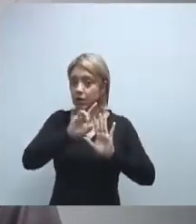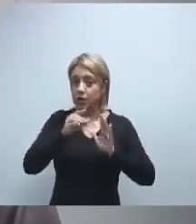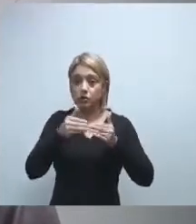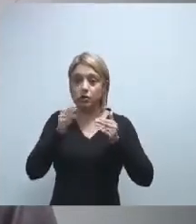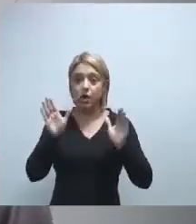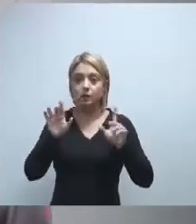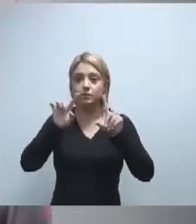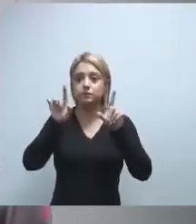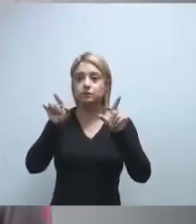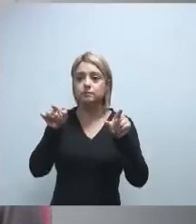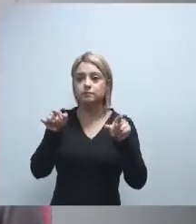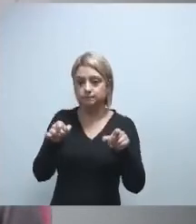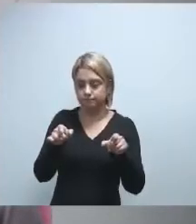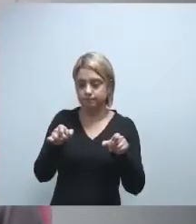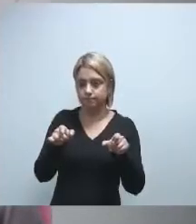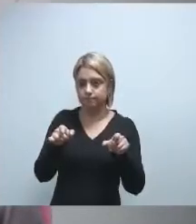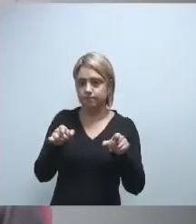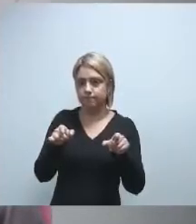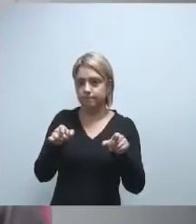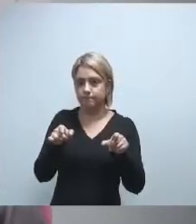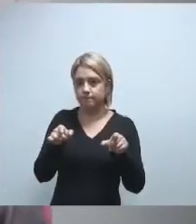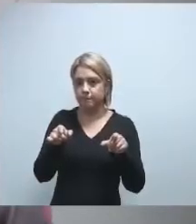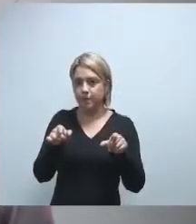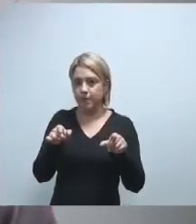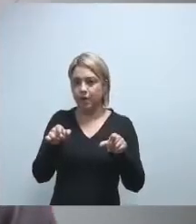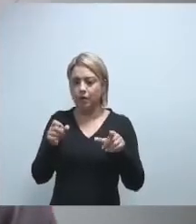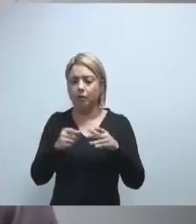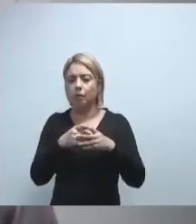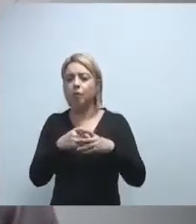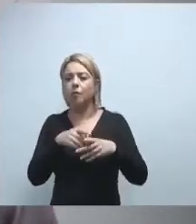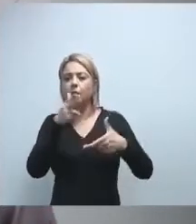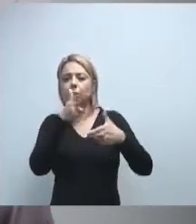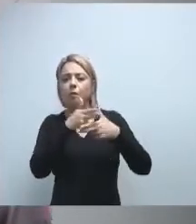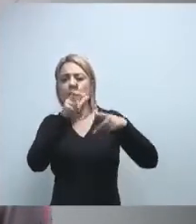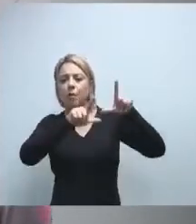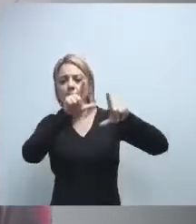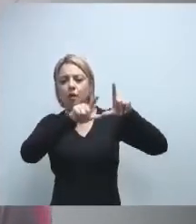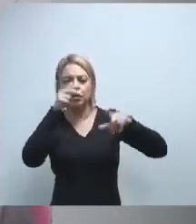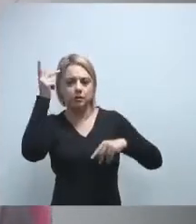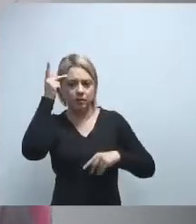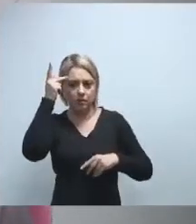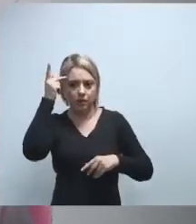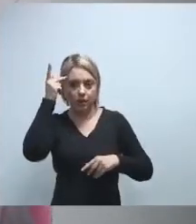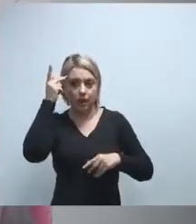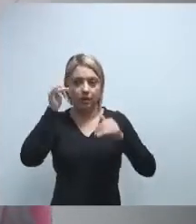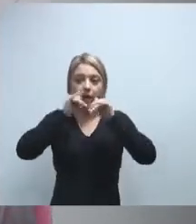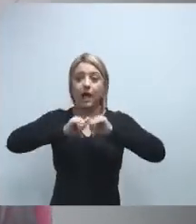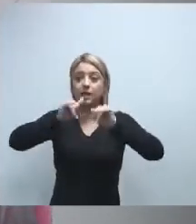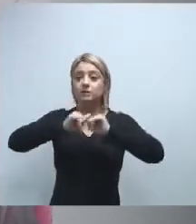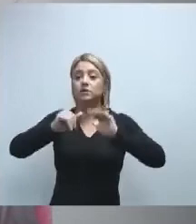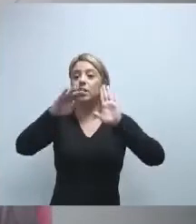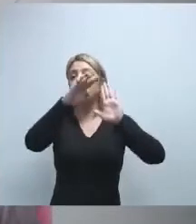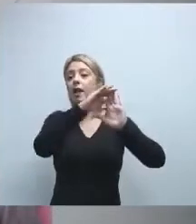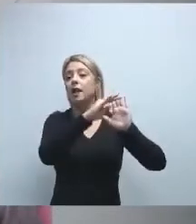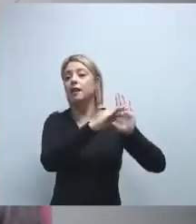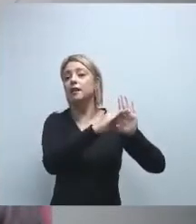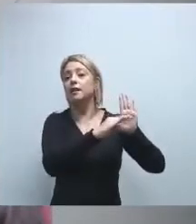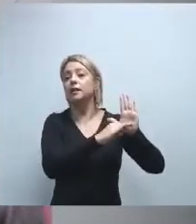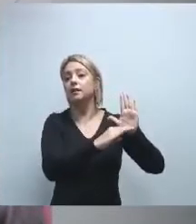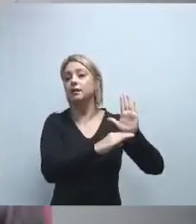abrir um parêntesis ocasião em um programa de televisão em são paulo anunciou uma lista